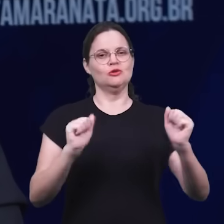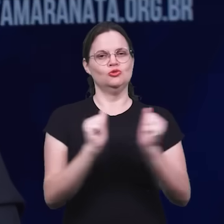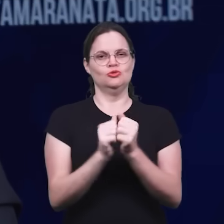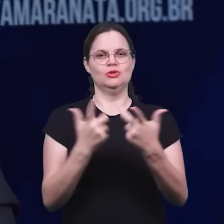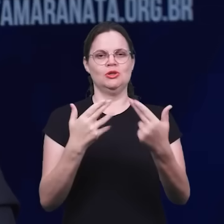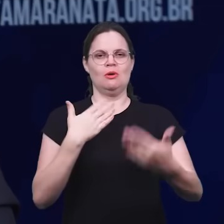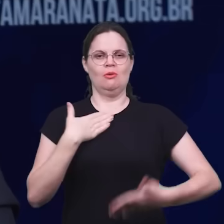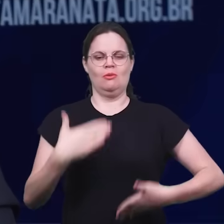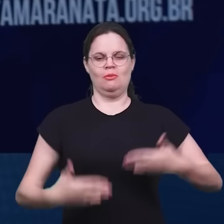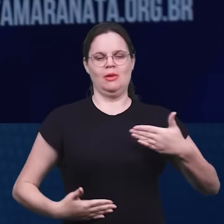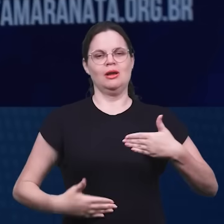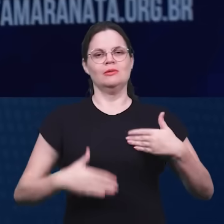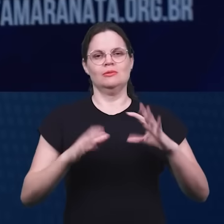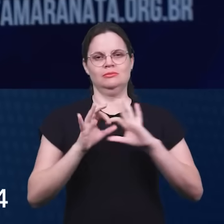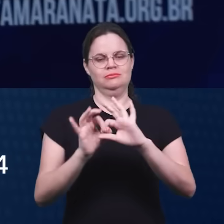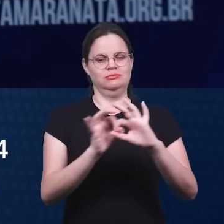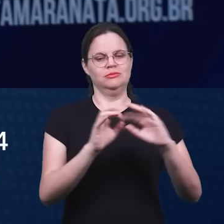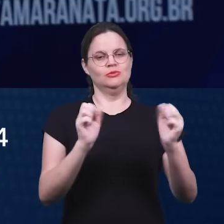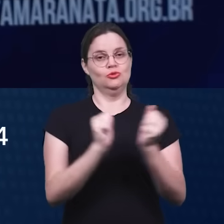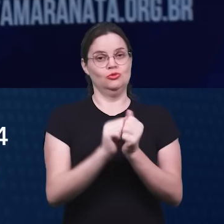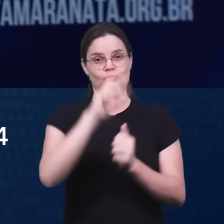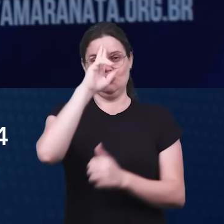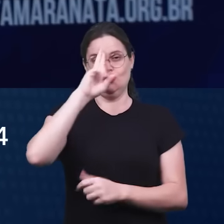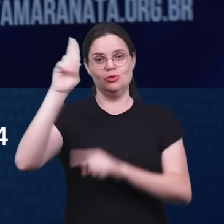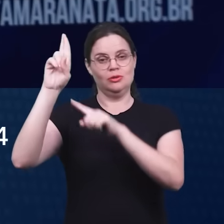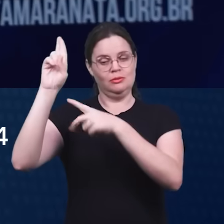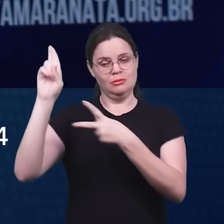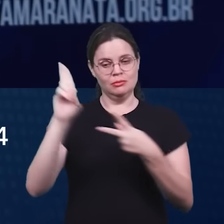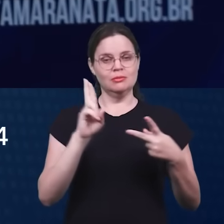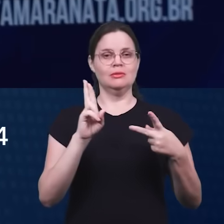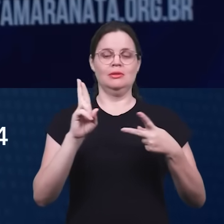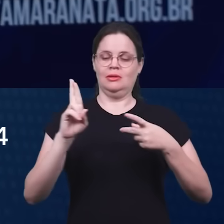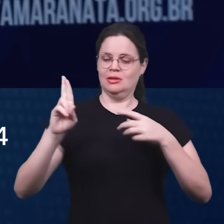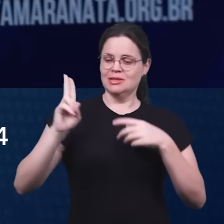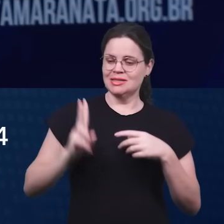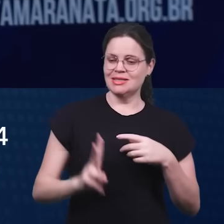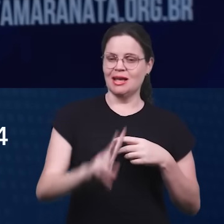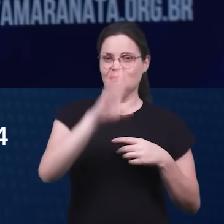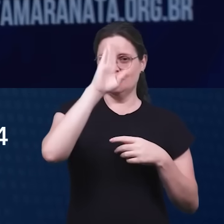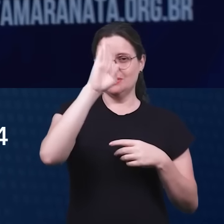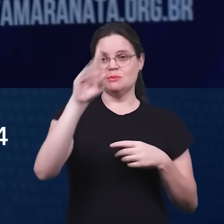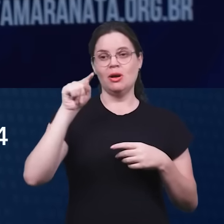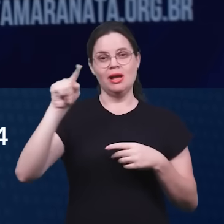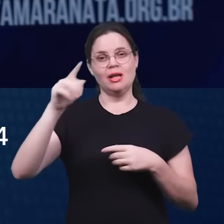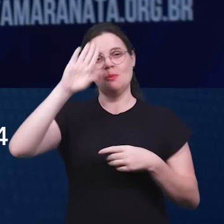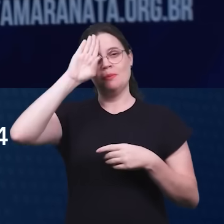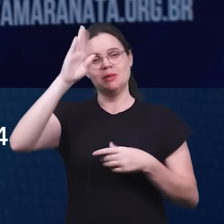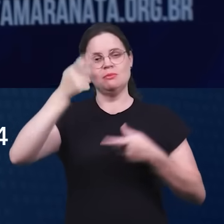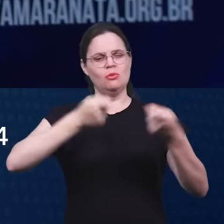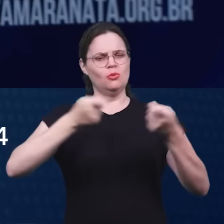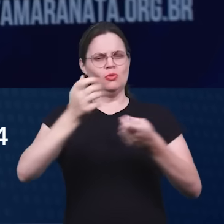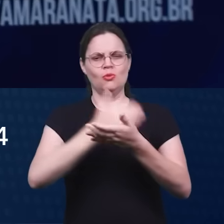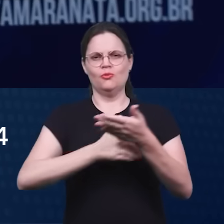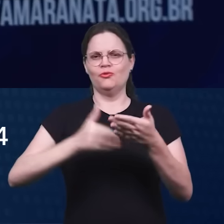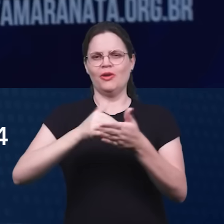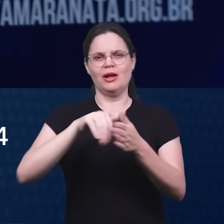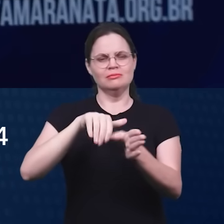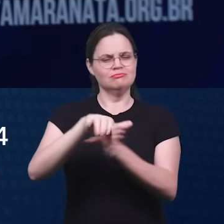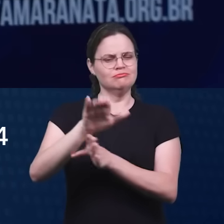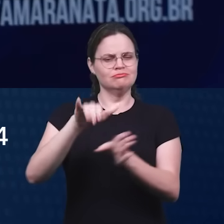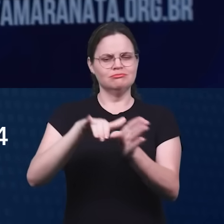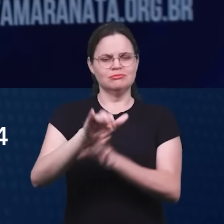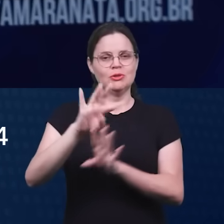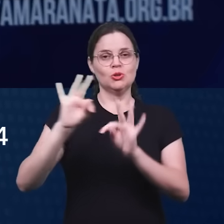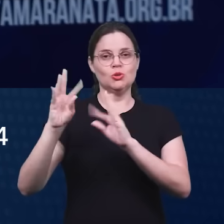presente. Louvado seja o nome do Senhor. Ele é o cabeça da igreja. Ele instrui todas as coisas. Tudo foi feito